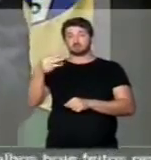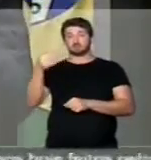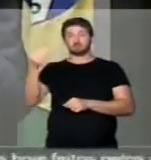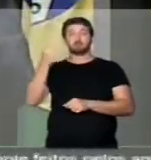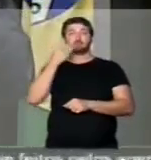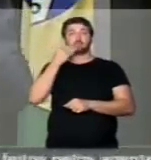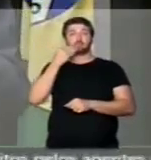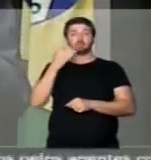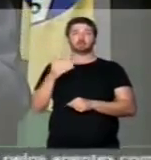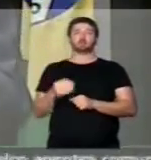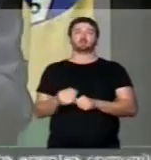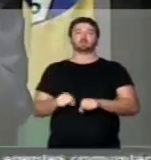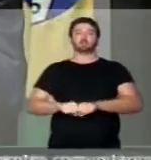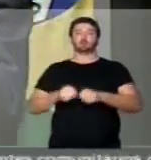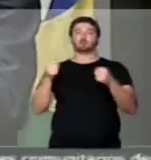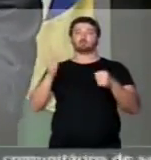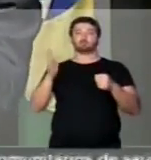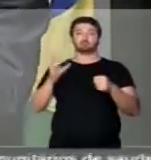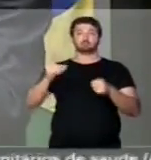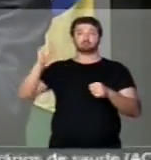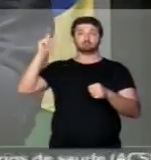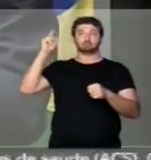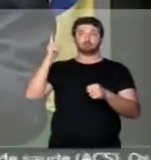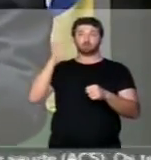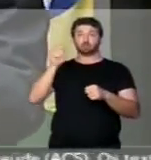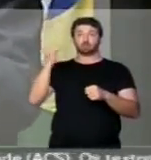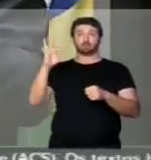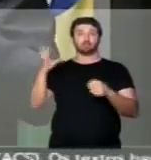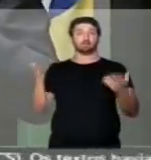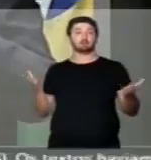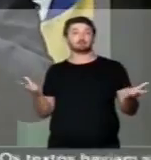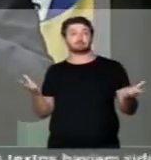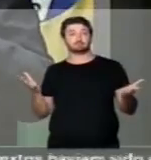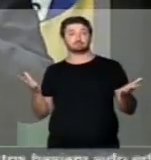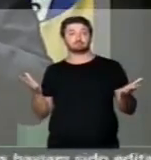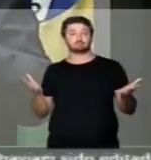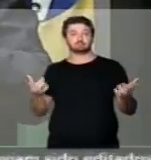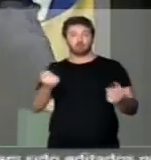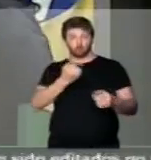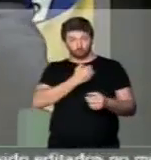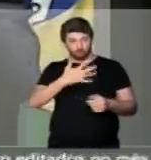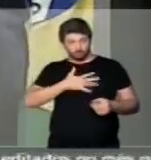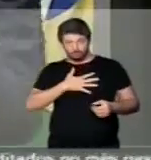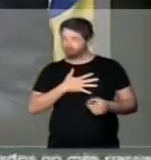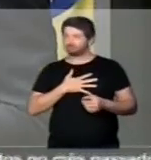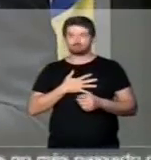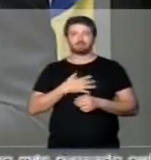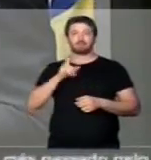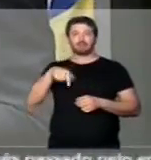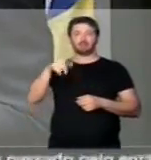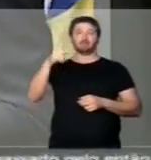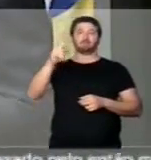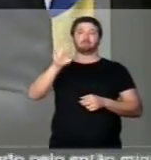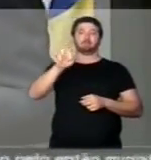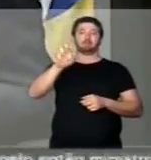153 bilhões de rombo desde 2010. Não segundo os meus números, segundo a Previc.